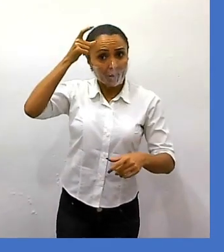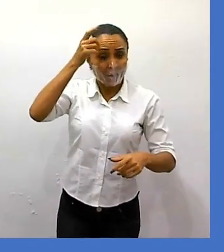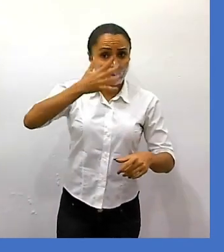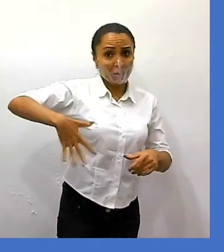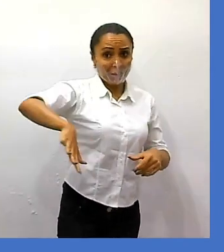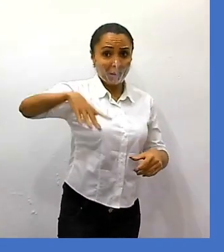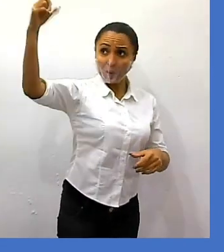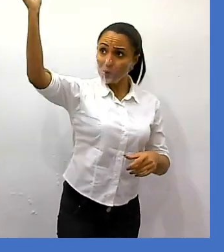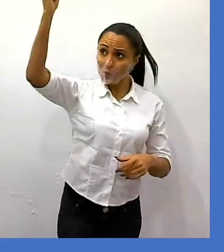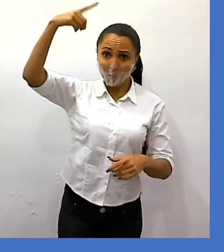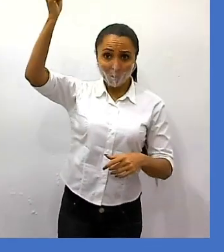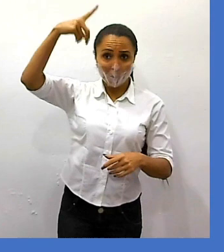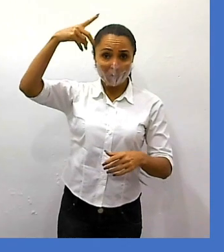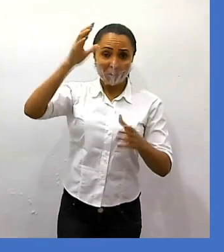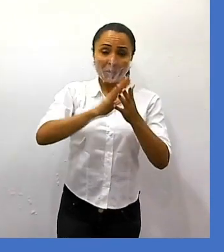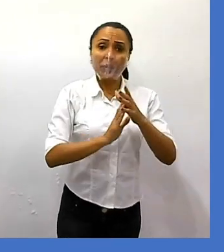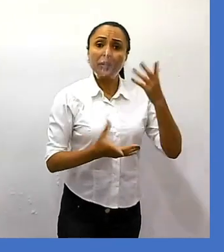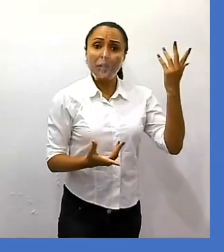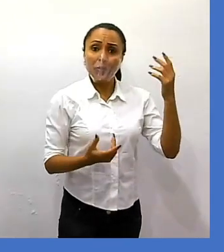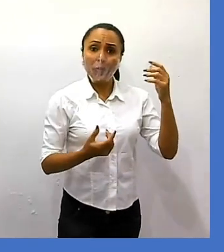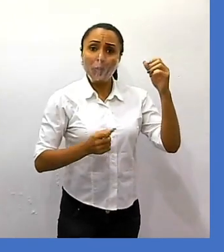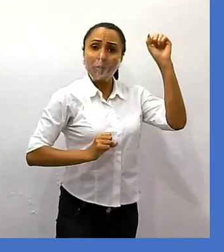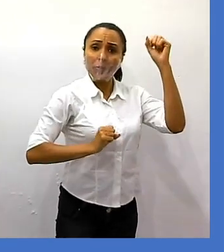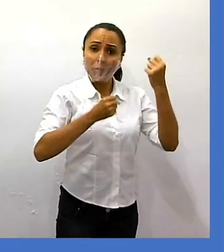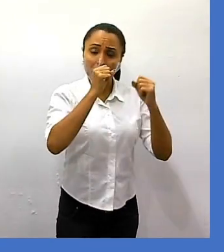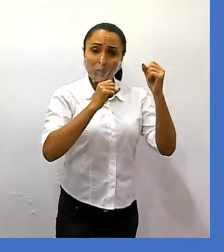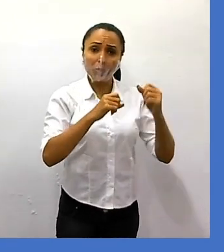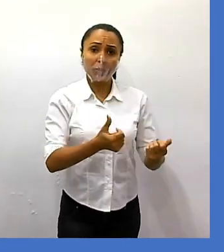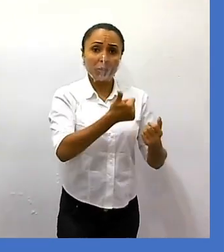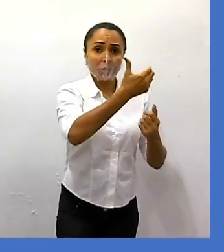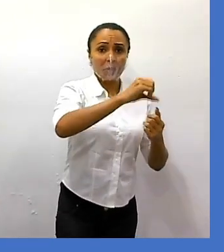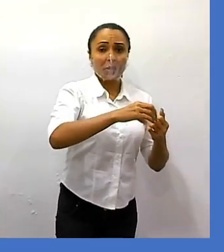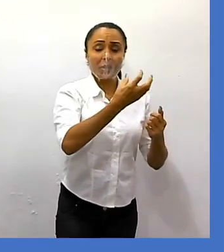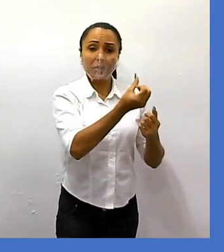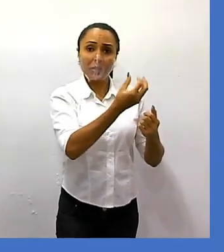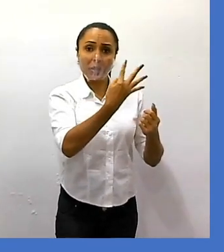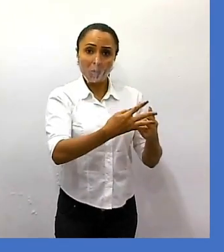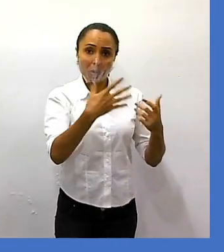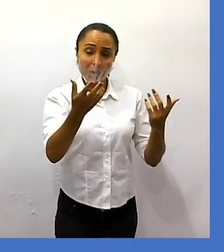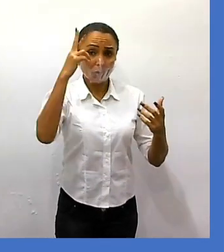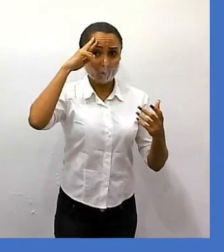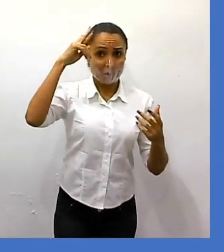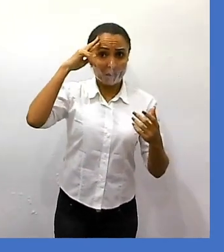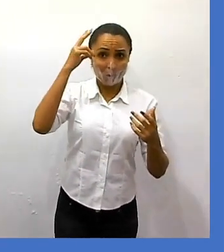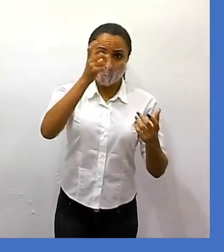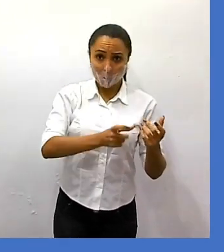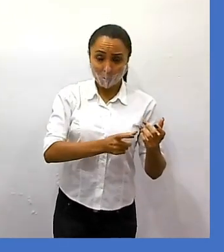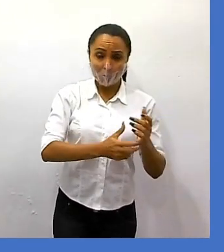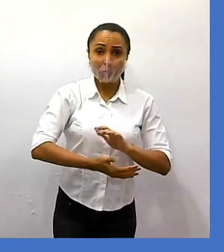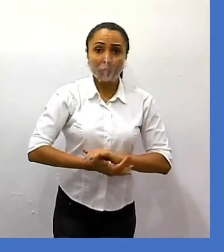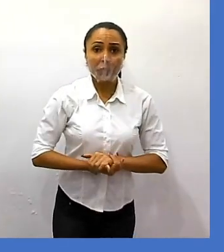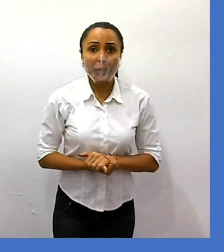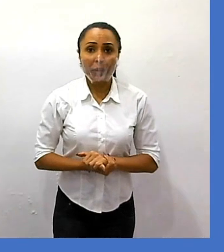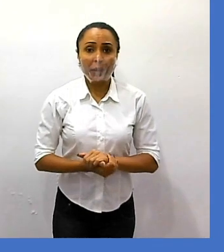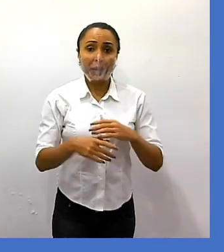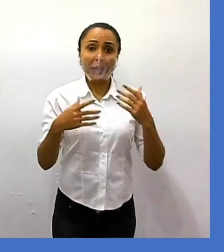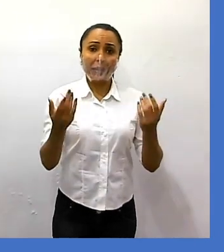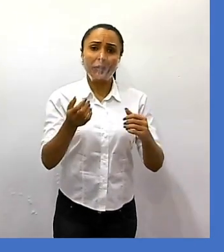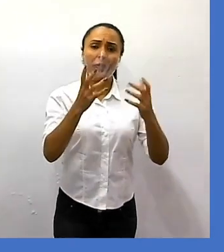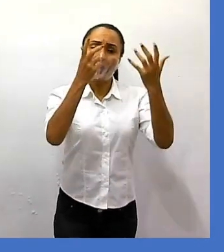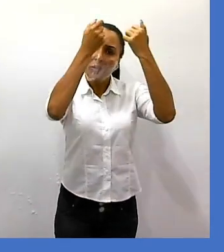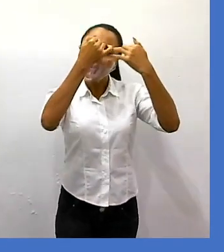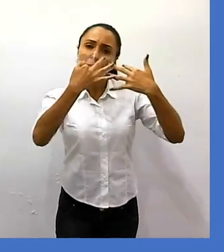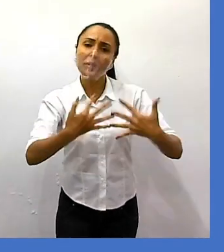que foi feito em 1964 com a direção do Glauber Rocha, né? E esse filme, ele conta